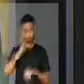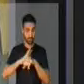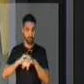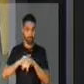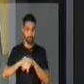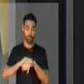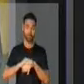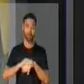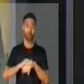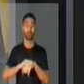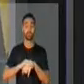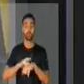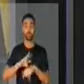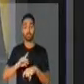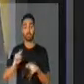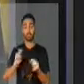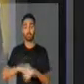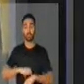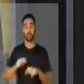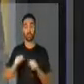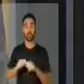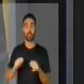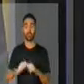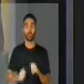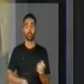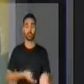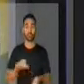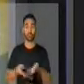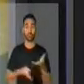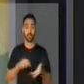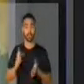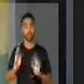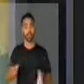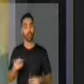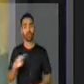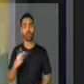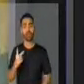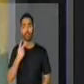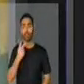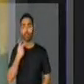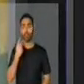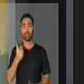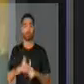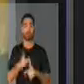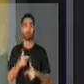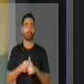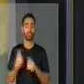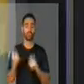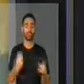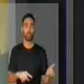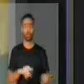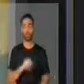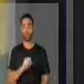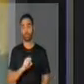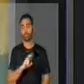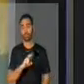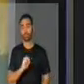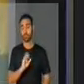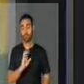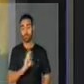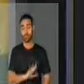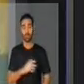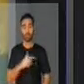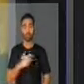fazem ou farão o tratamento. Ouvimos constantemente críticas ao SUS, mas quero